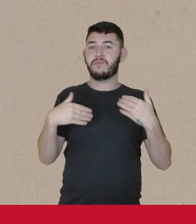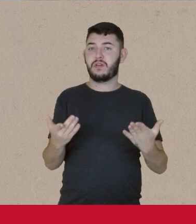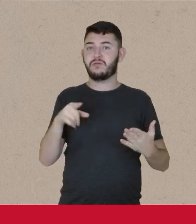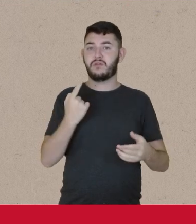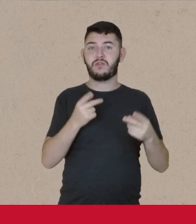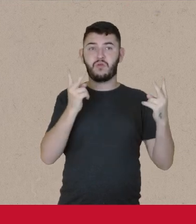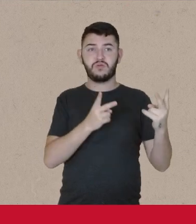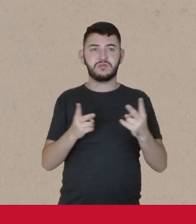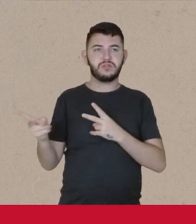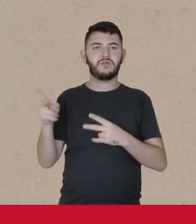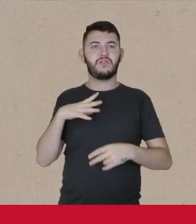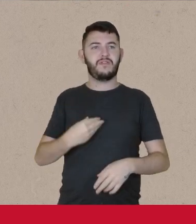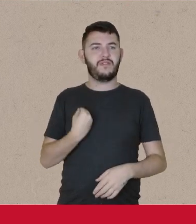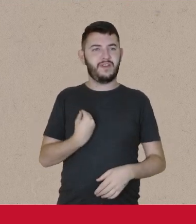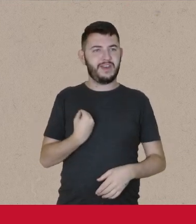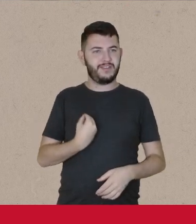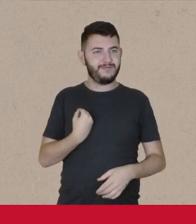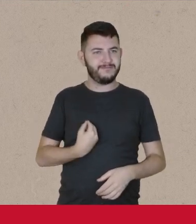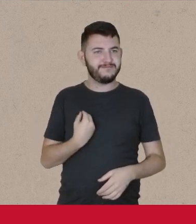vivendo em estado de exceção, né?